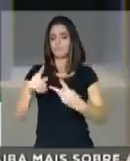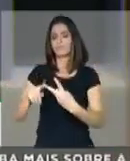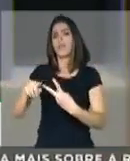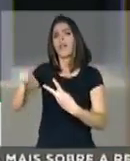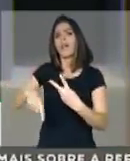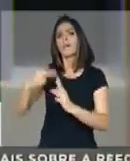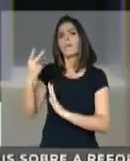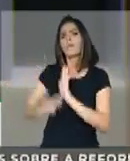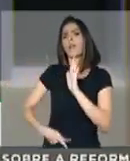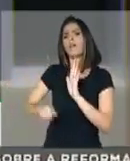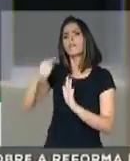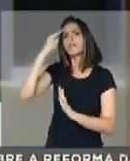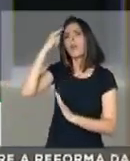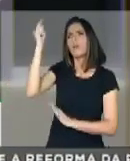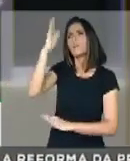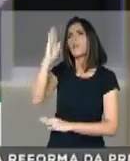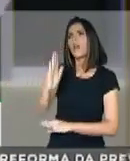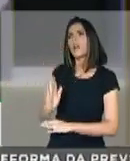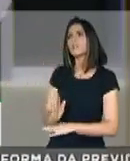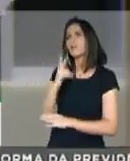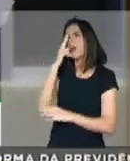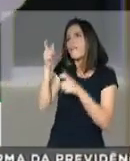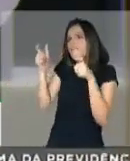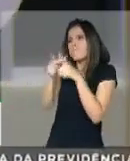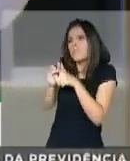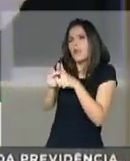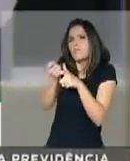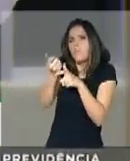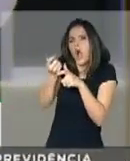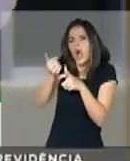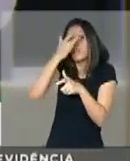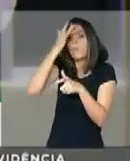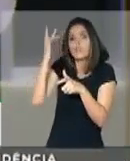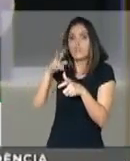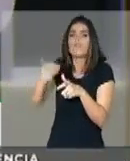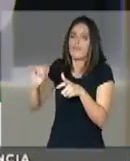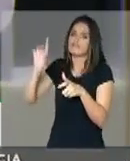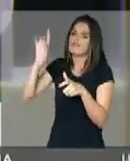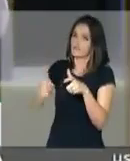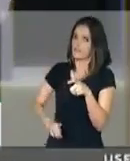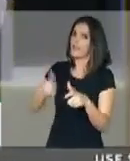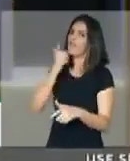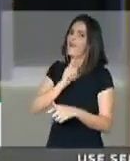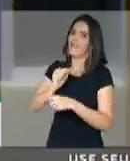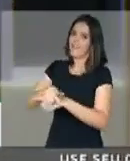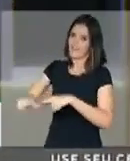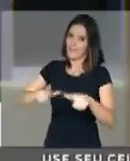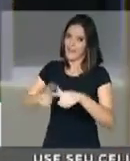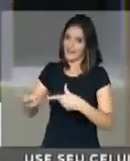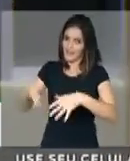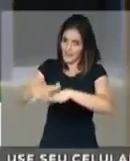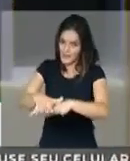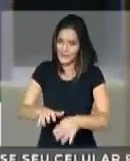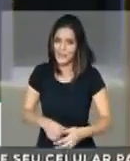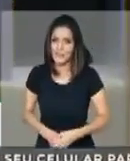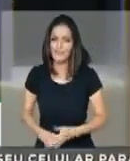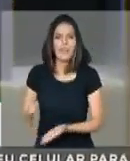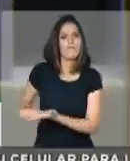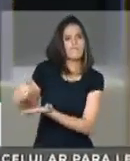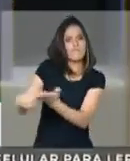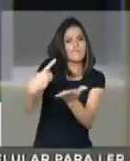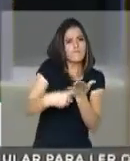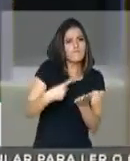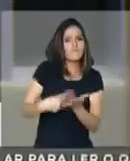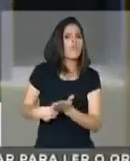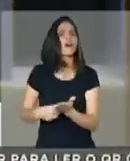projeto que pensa o Brasil para uma pequena parcela que vai ter direito a emprego e a inclusão